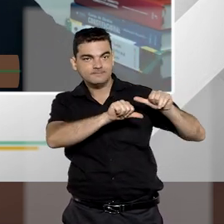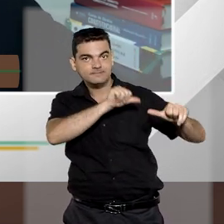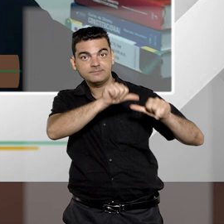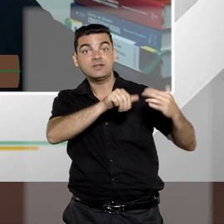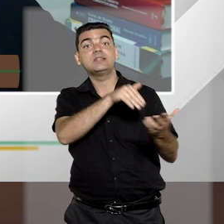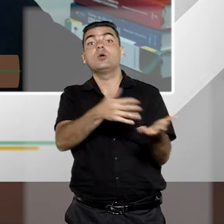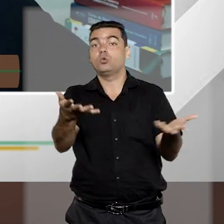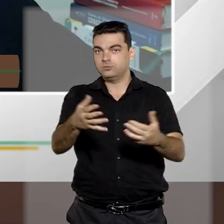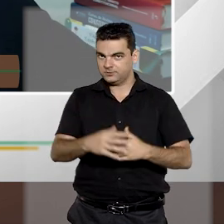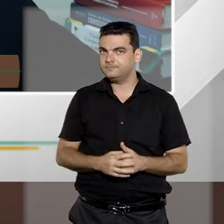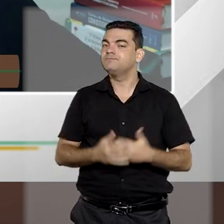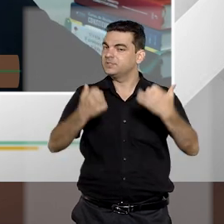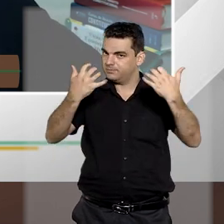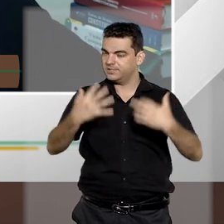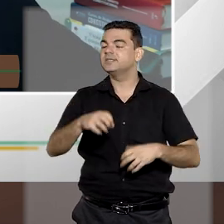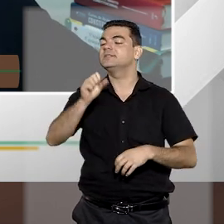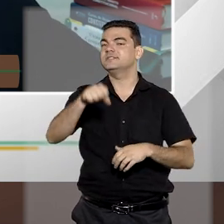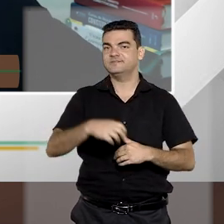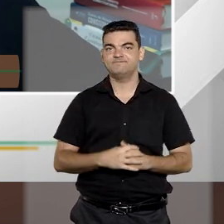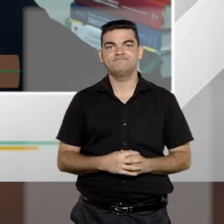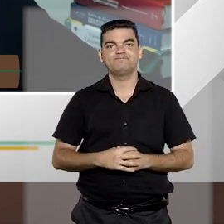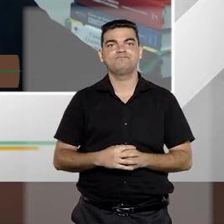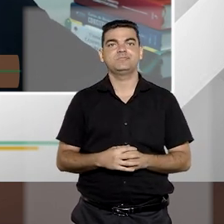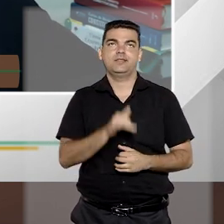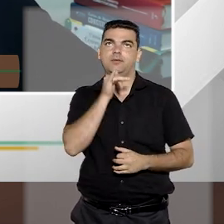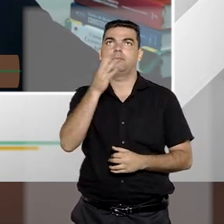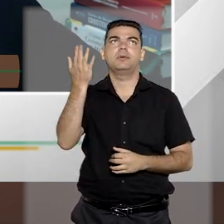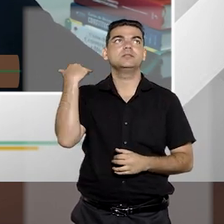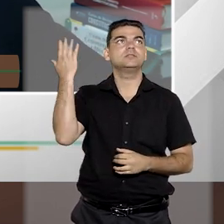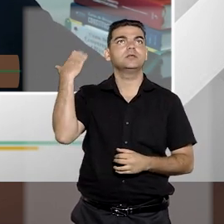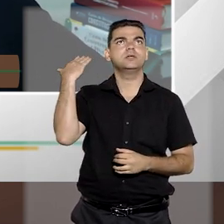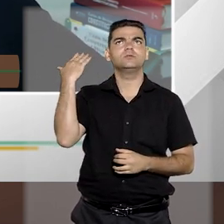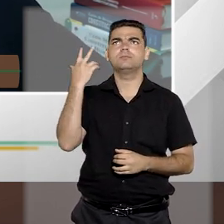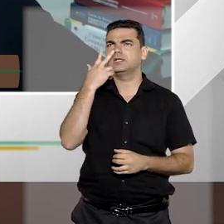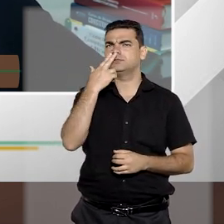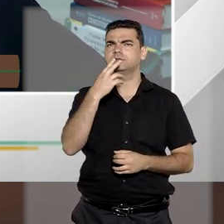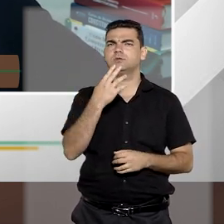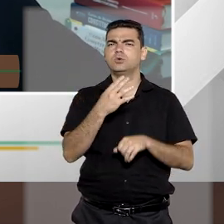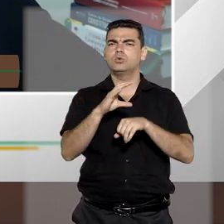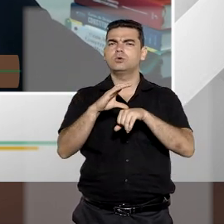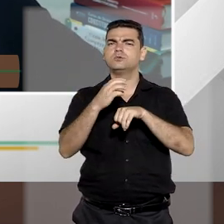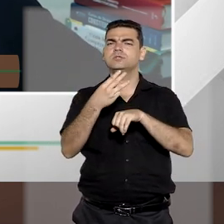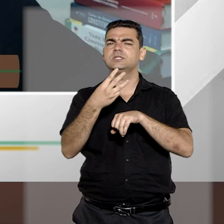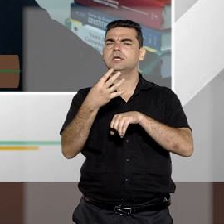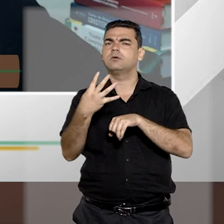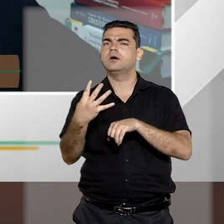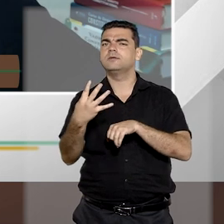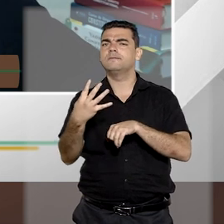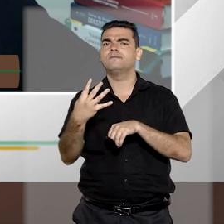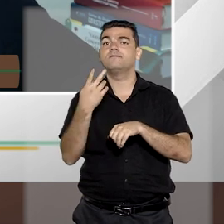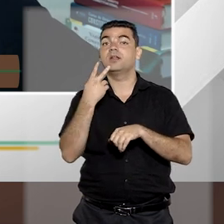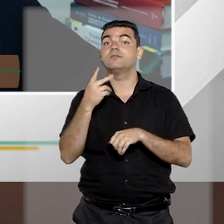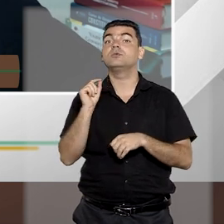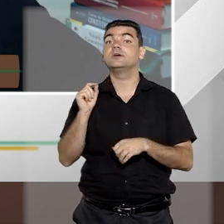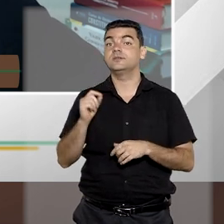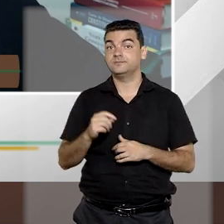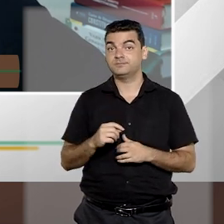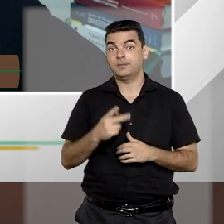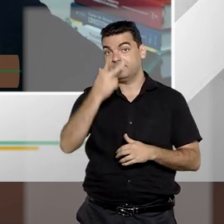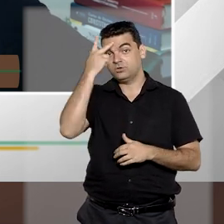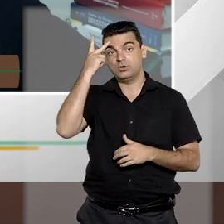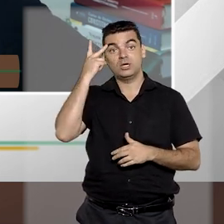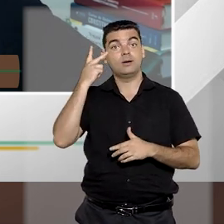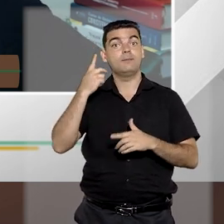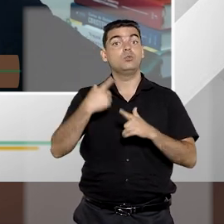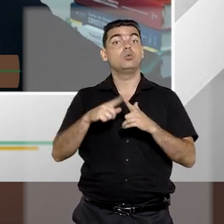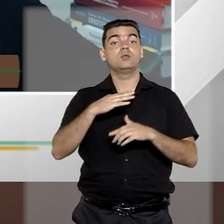constitucionais, eles já revelam essa evolução. Nós tínhamos, por exemplo, a Constituição de 34, aonde nós, e aí me incluo, porque eu sou tetraplégico,